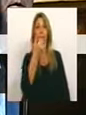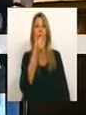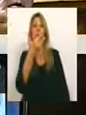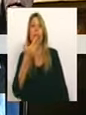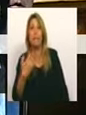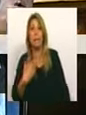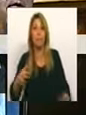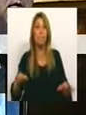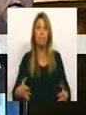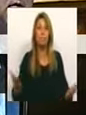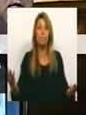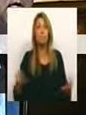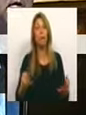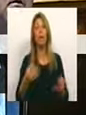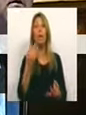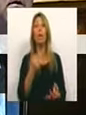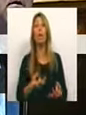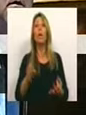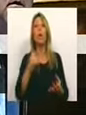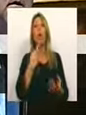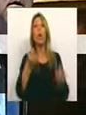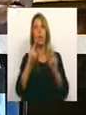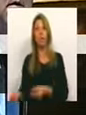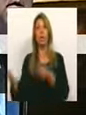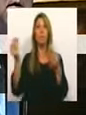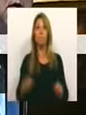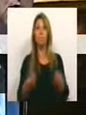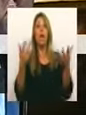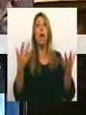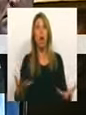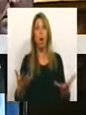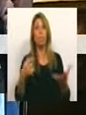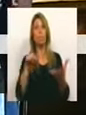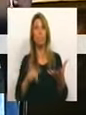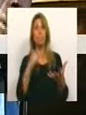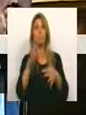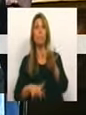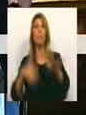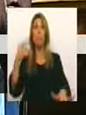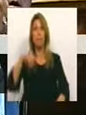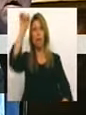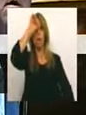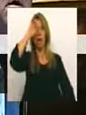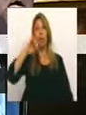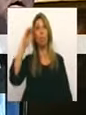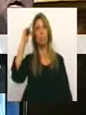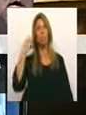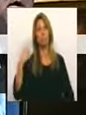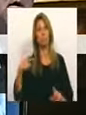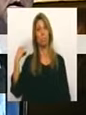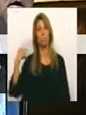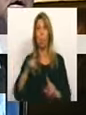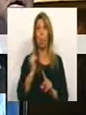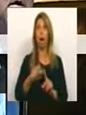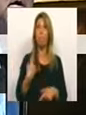PSD apresentou novamente neste Parlamento, já este ano, em fevereiro, as mesmas preocupações com